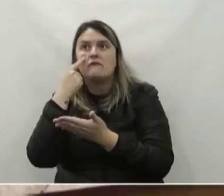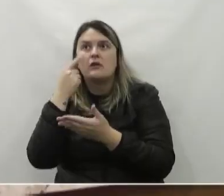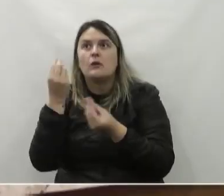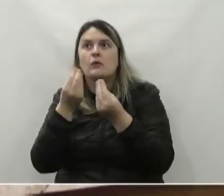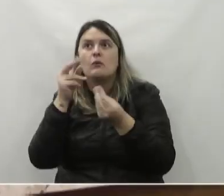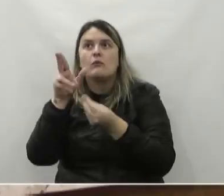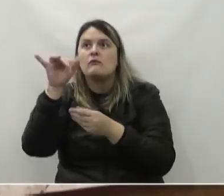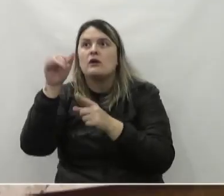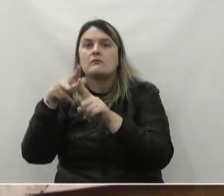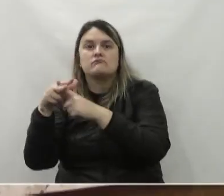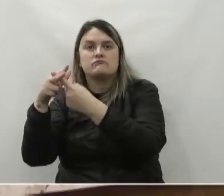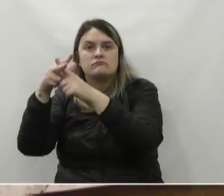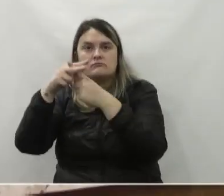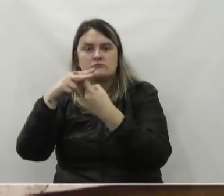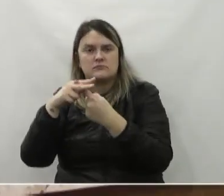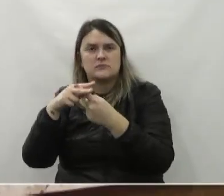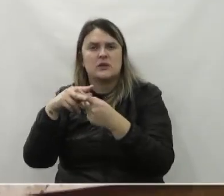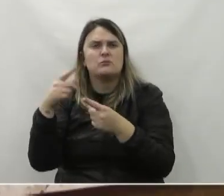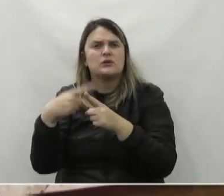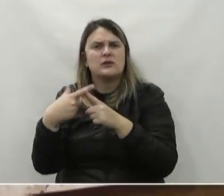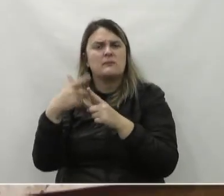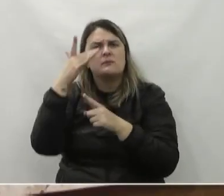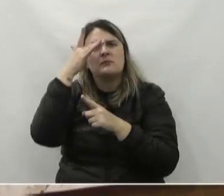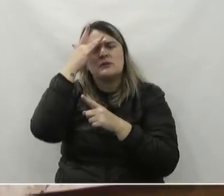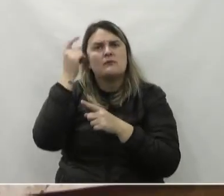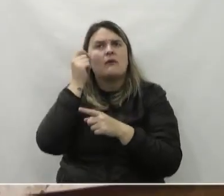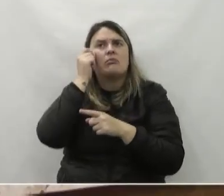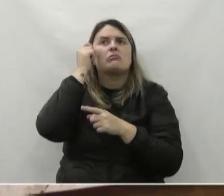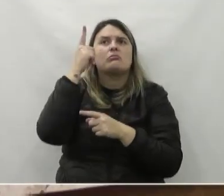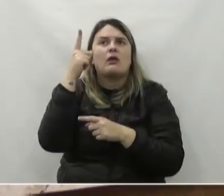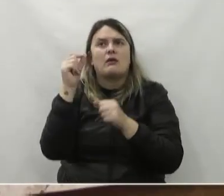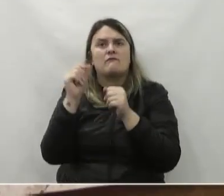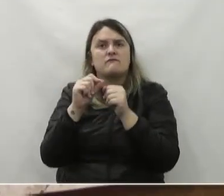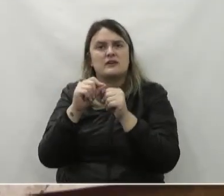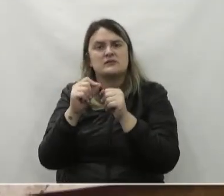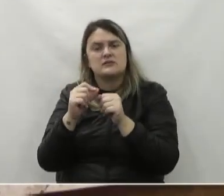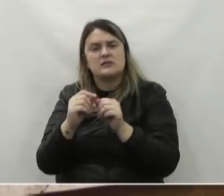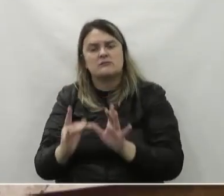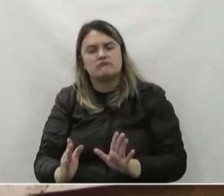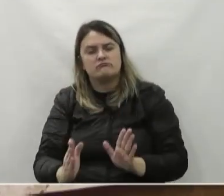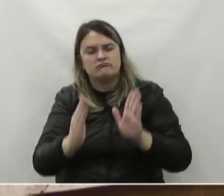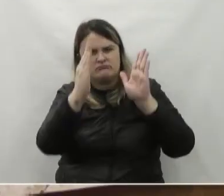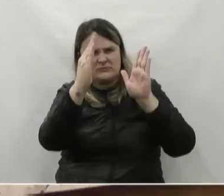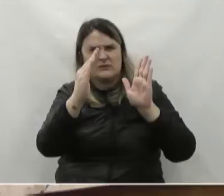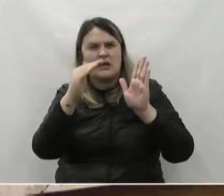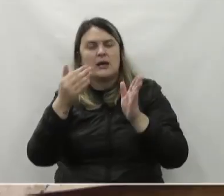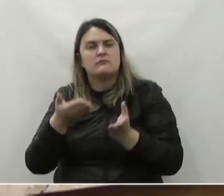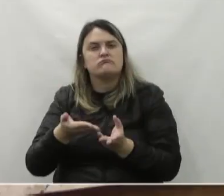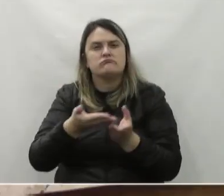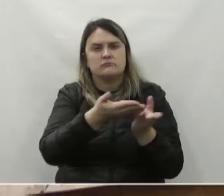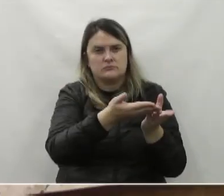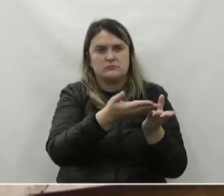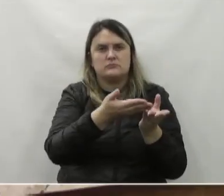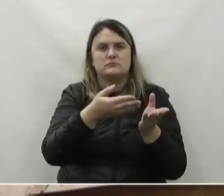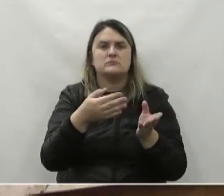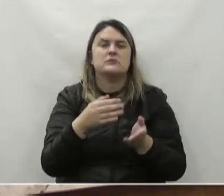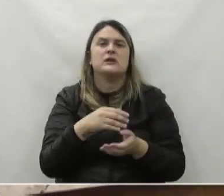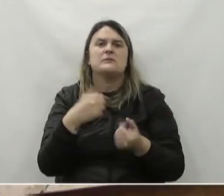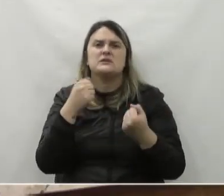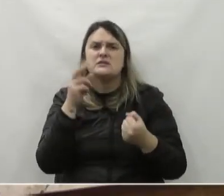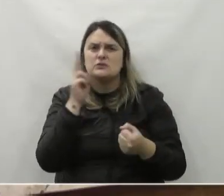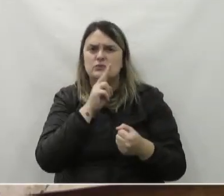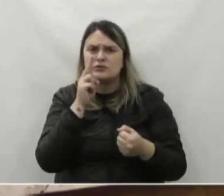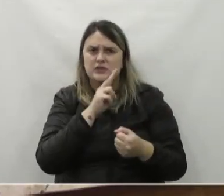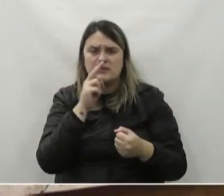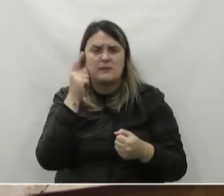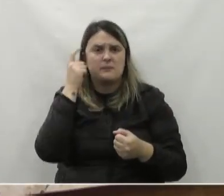referente àquele gavetário que tinha, né? Se vai ser feito, não vai, se vai se definir. Eu acho que tem que ser